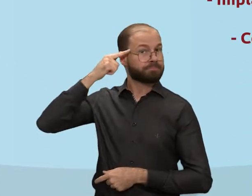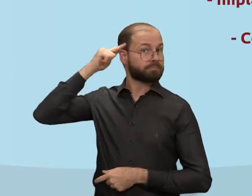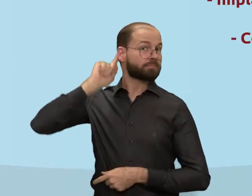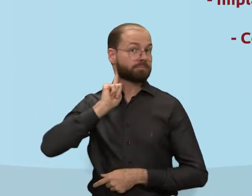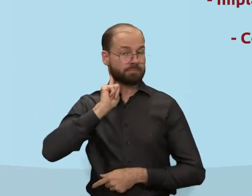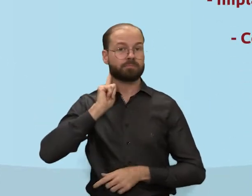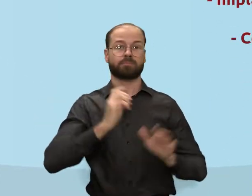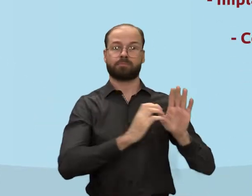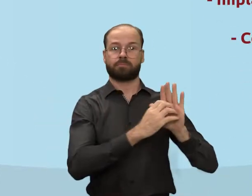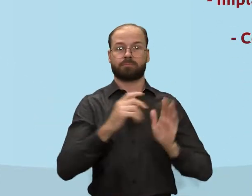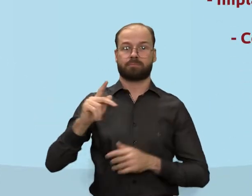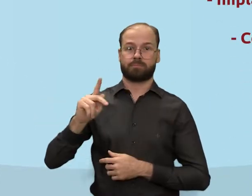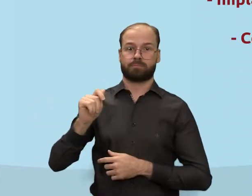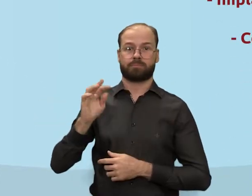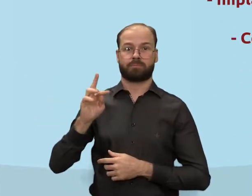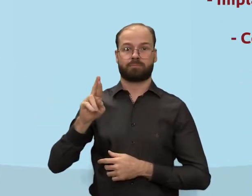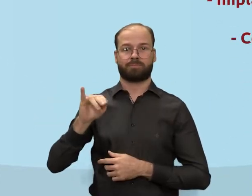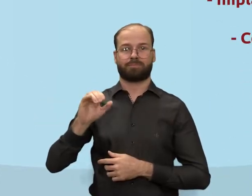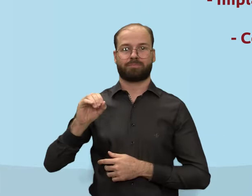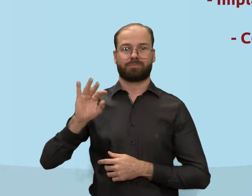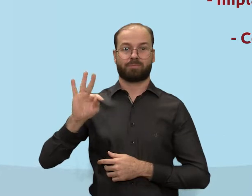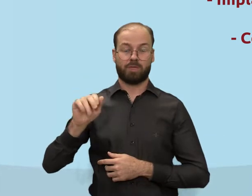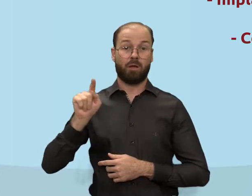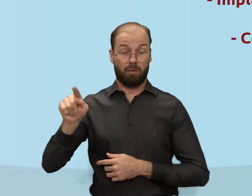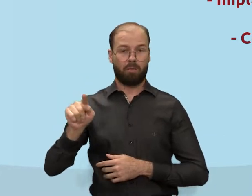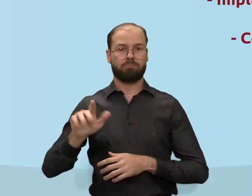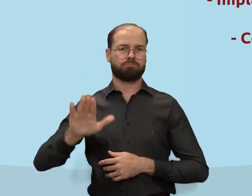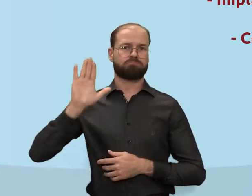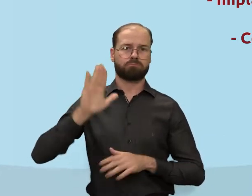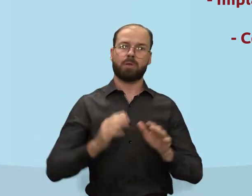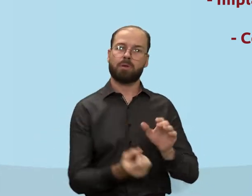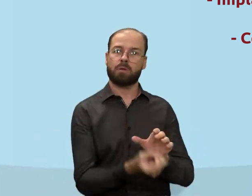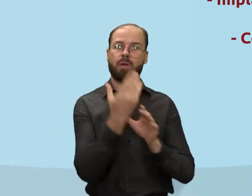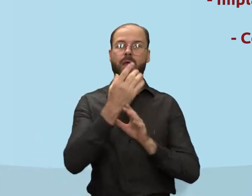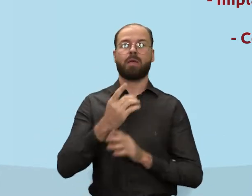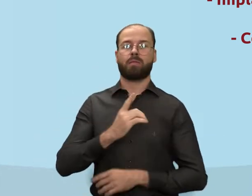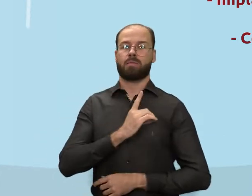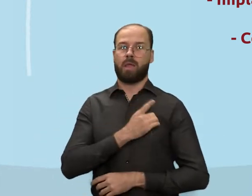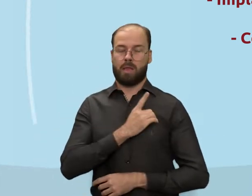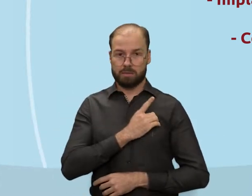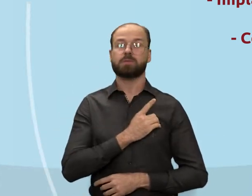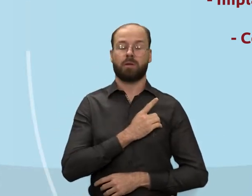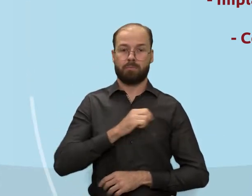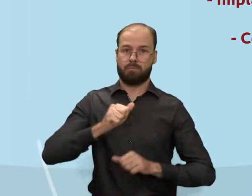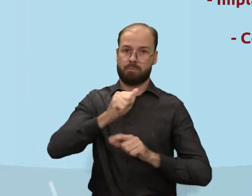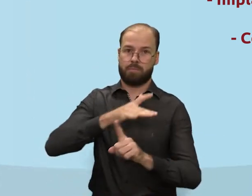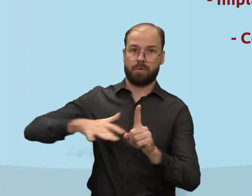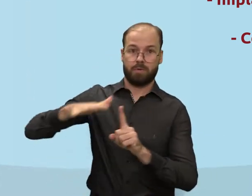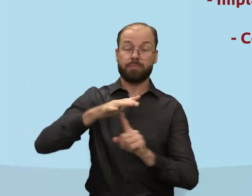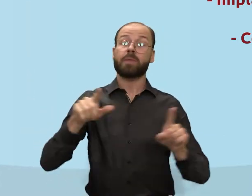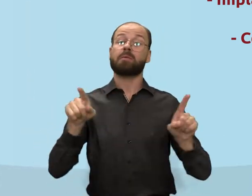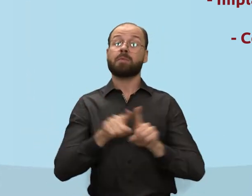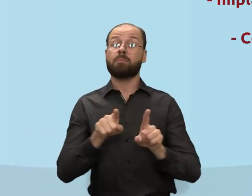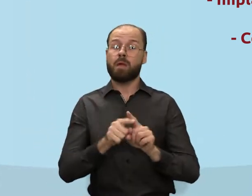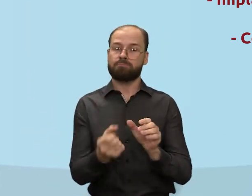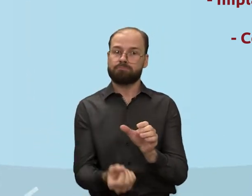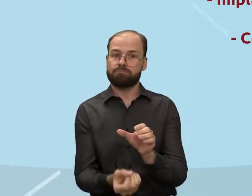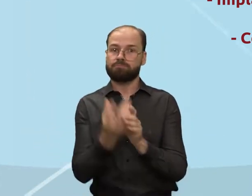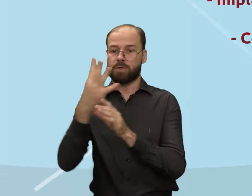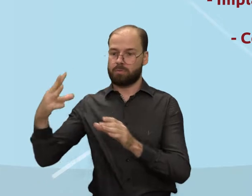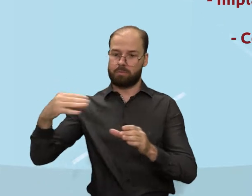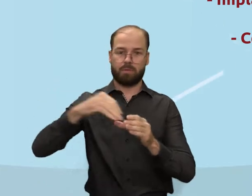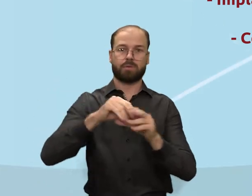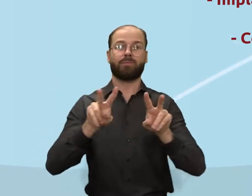Patriota, pretende reestruturar a Delegacia Estadual do Meio Ambiente, implantar atendimento de meio ambiente no VaptVupt